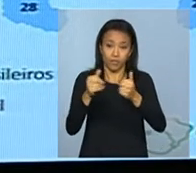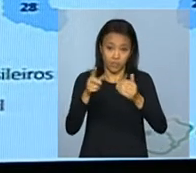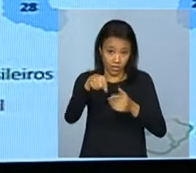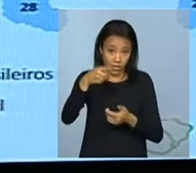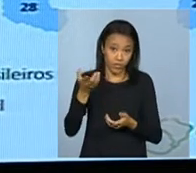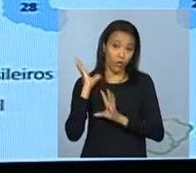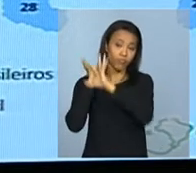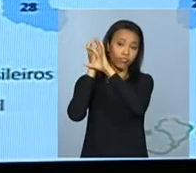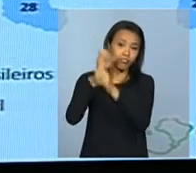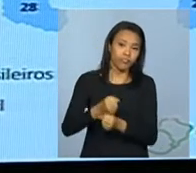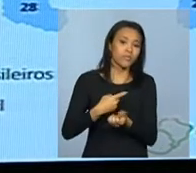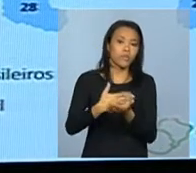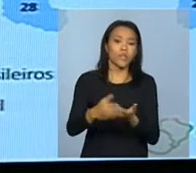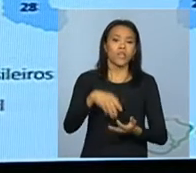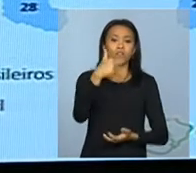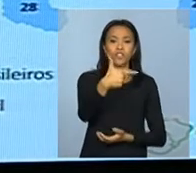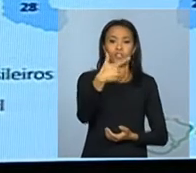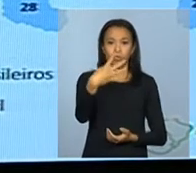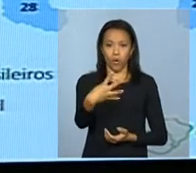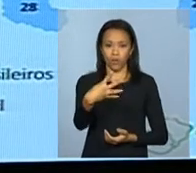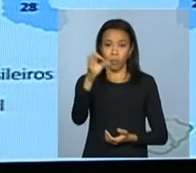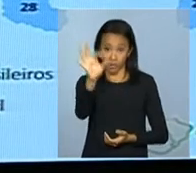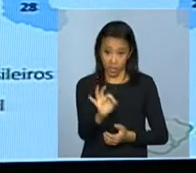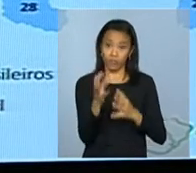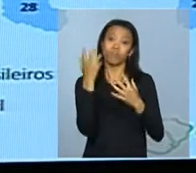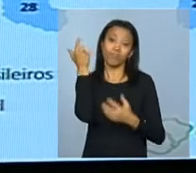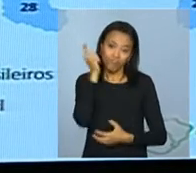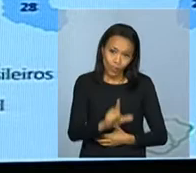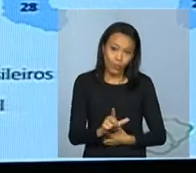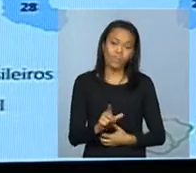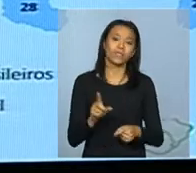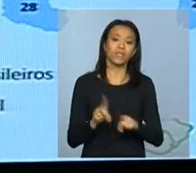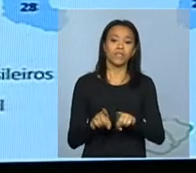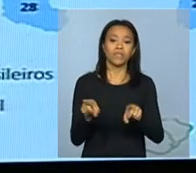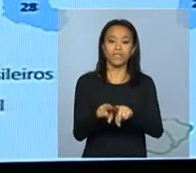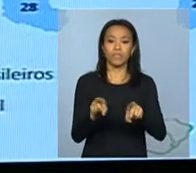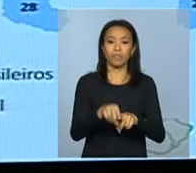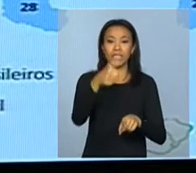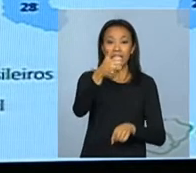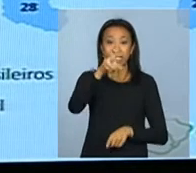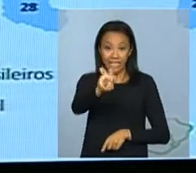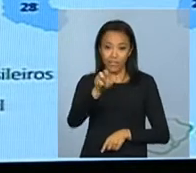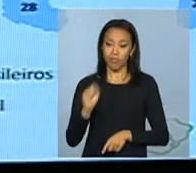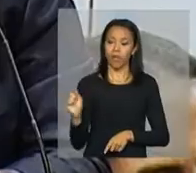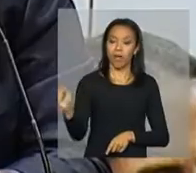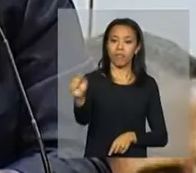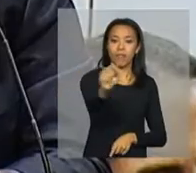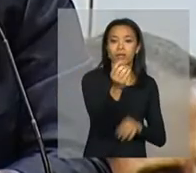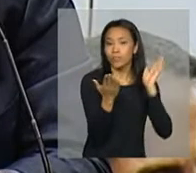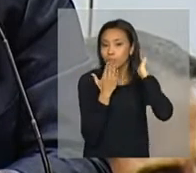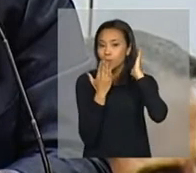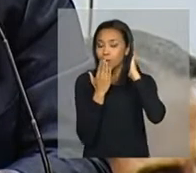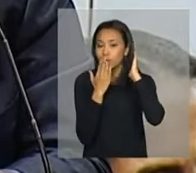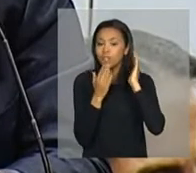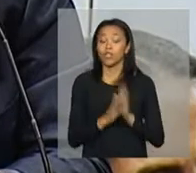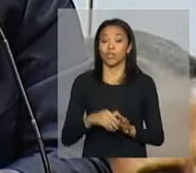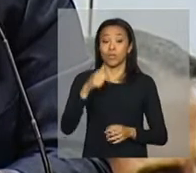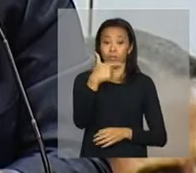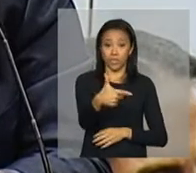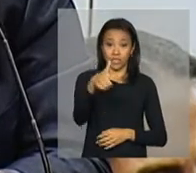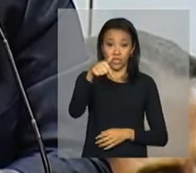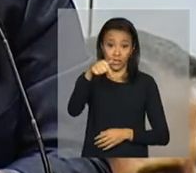Inicial 24 por cento foram atendidos e 15 distritos sanitários indígenas 262